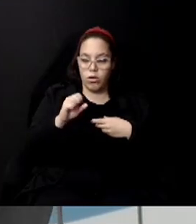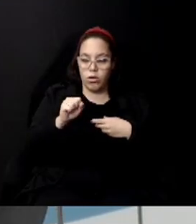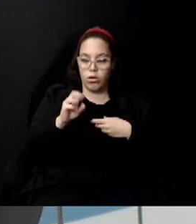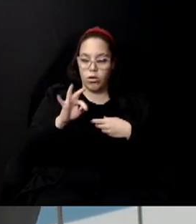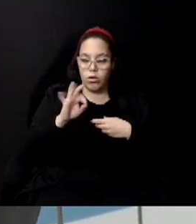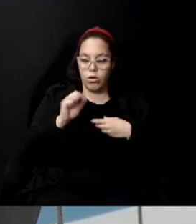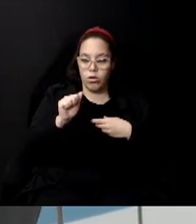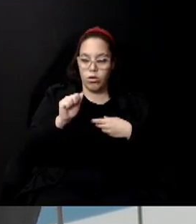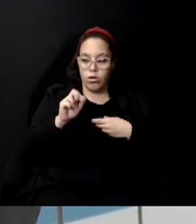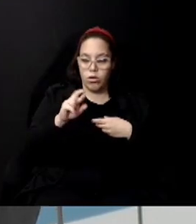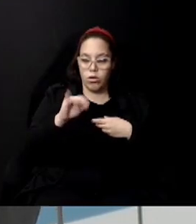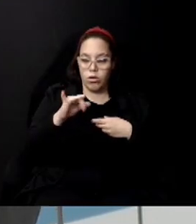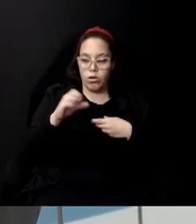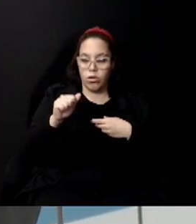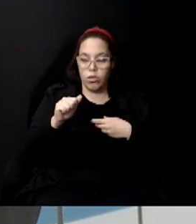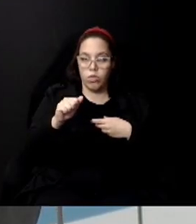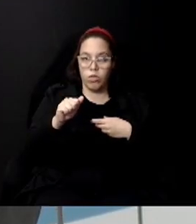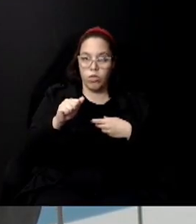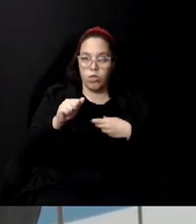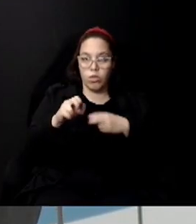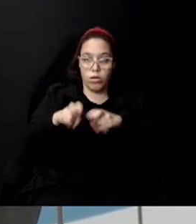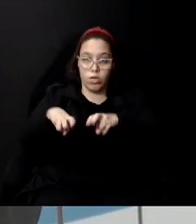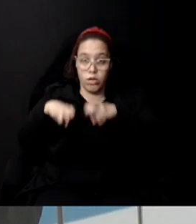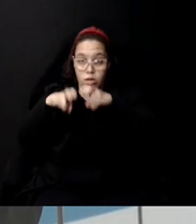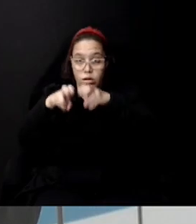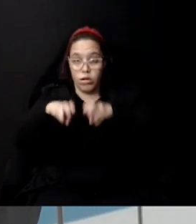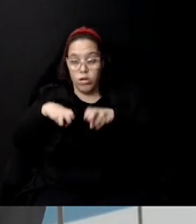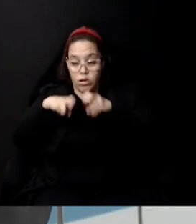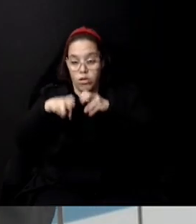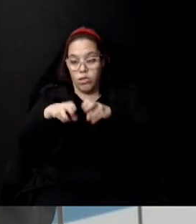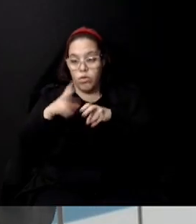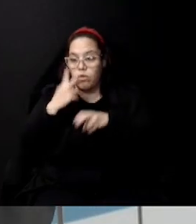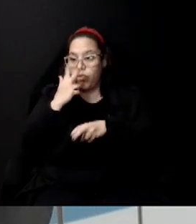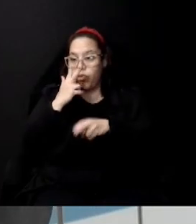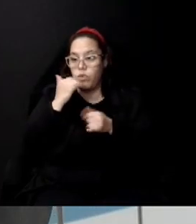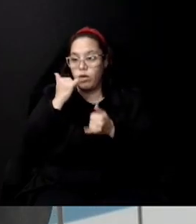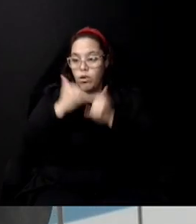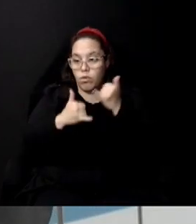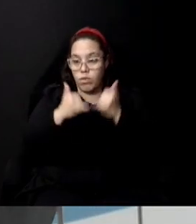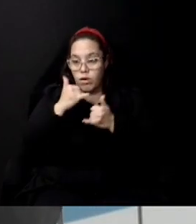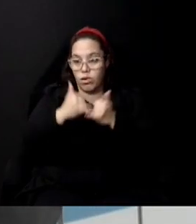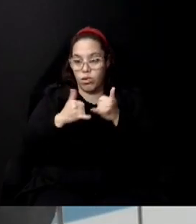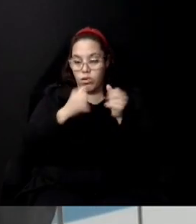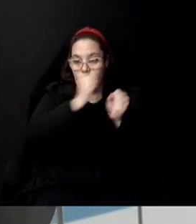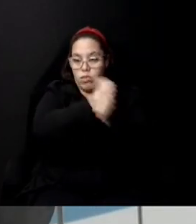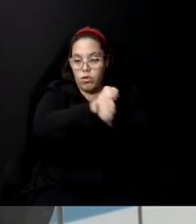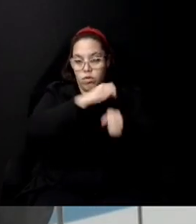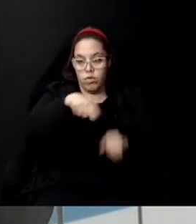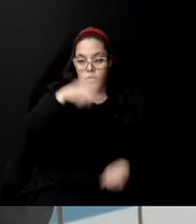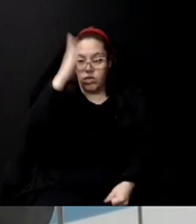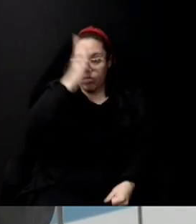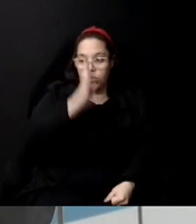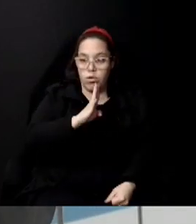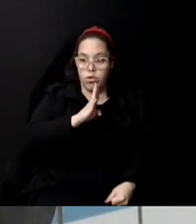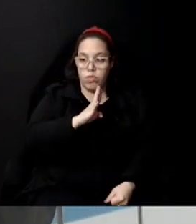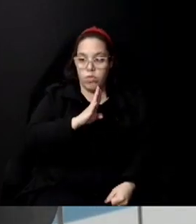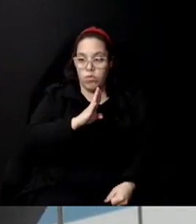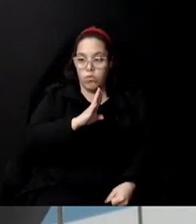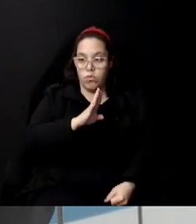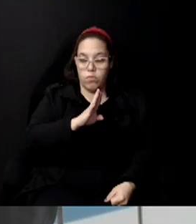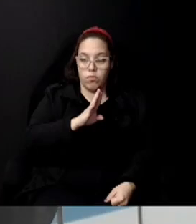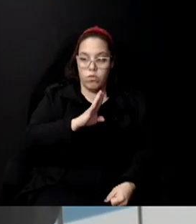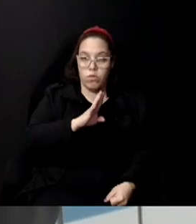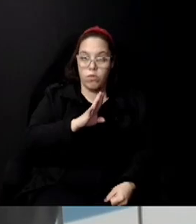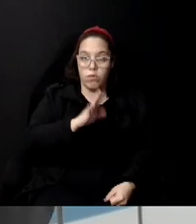identificado trabalho análogo à situação de escravizados aqui no país. Então,